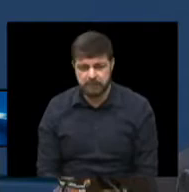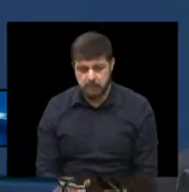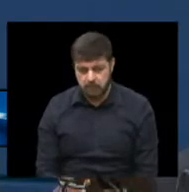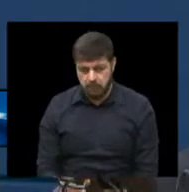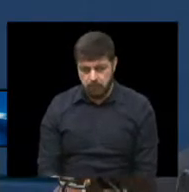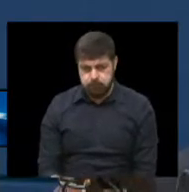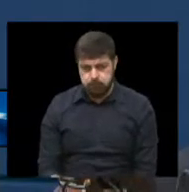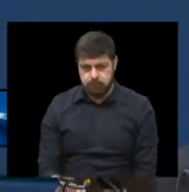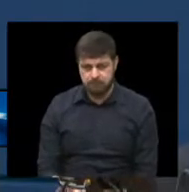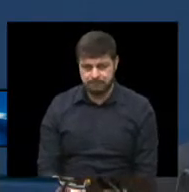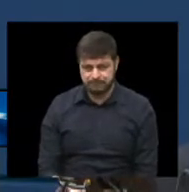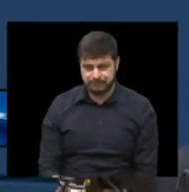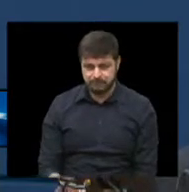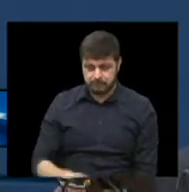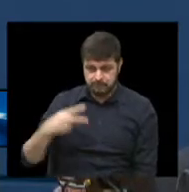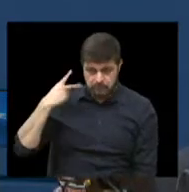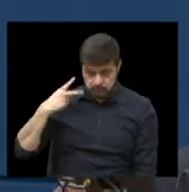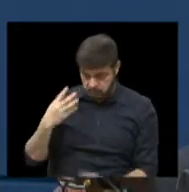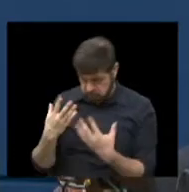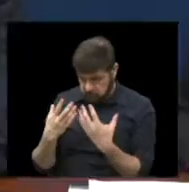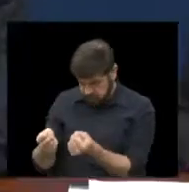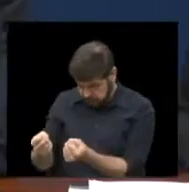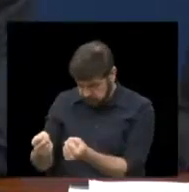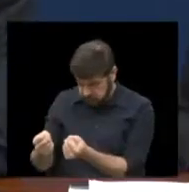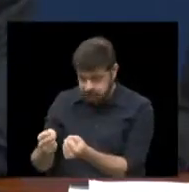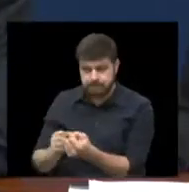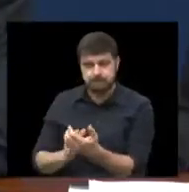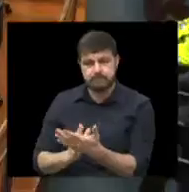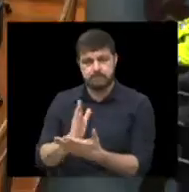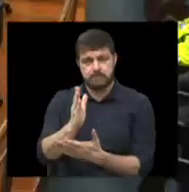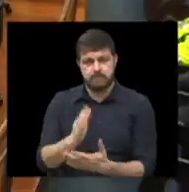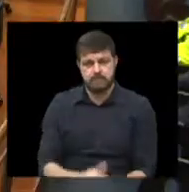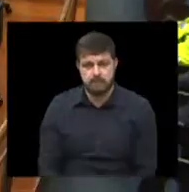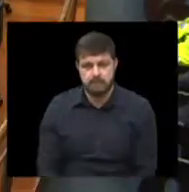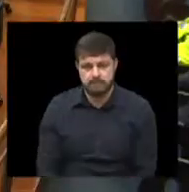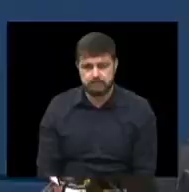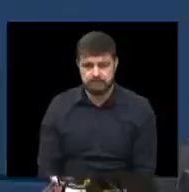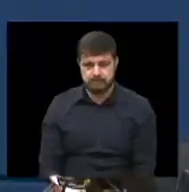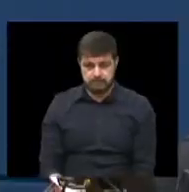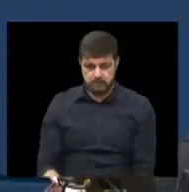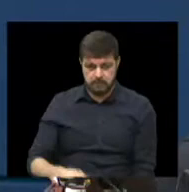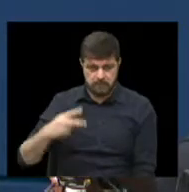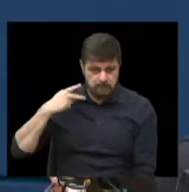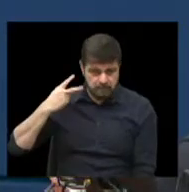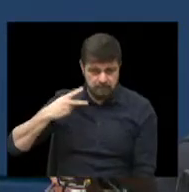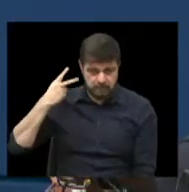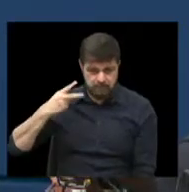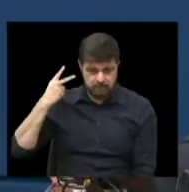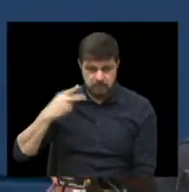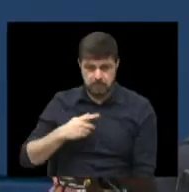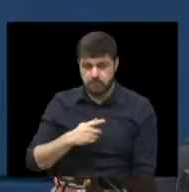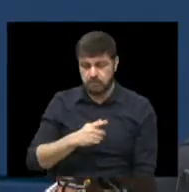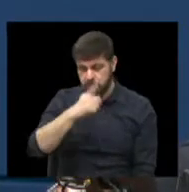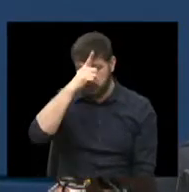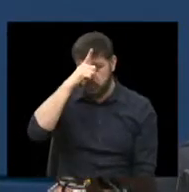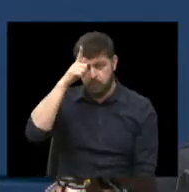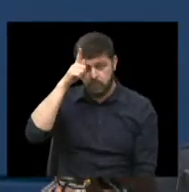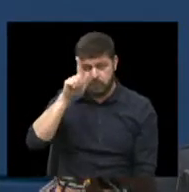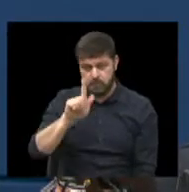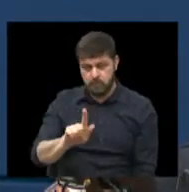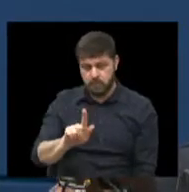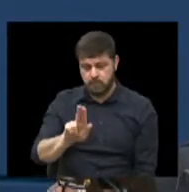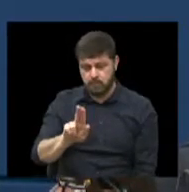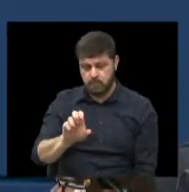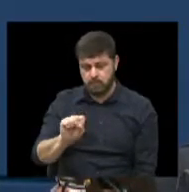717 de 99. Vereadores favoráveis permanecem como estão. Aprovado. Requerimento 1891 do senhor Gustavo Peta, requerendo votos